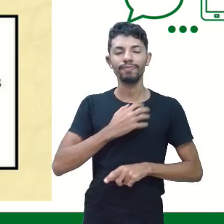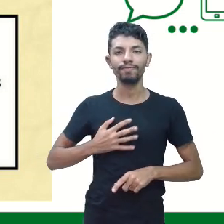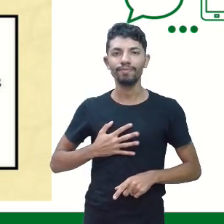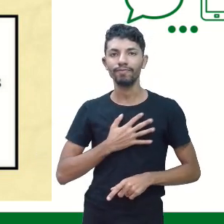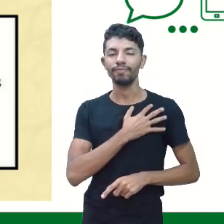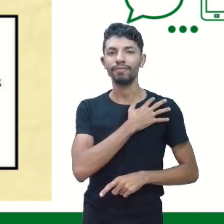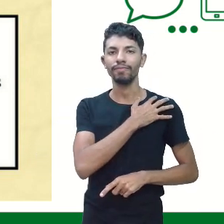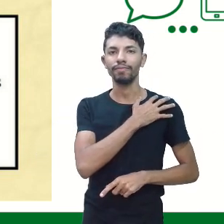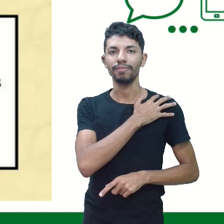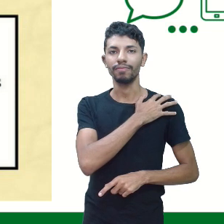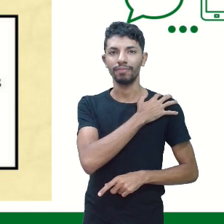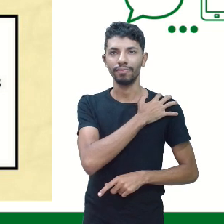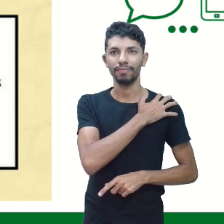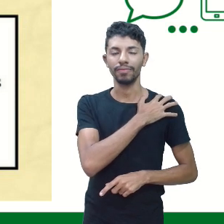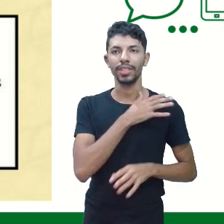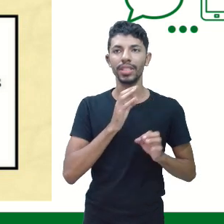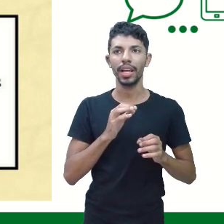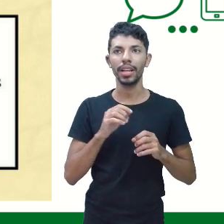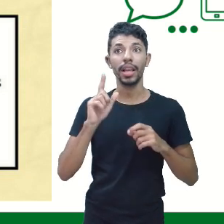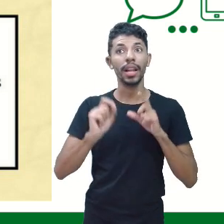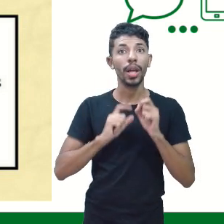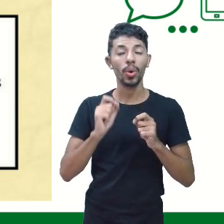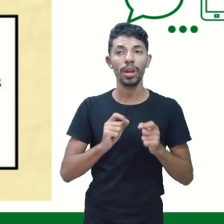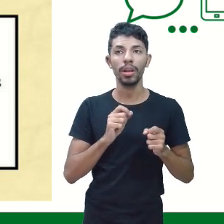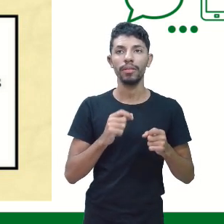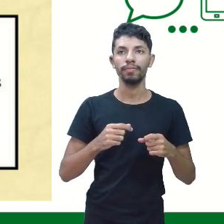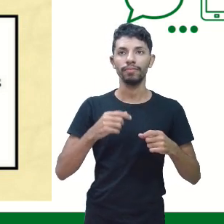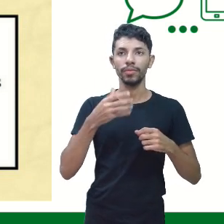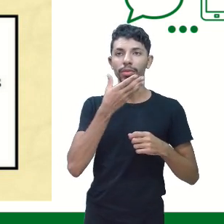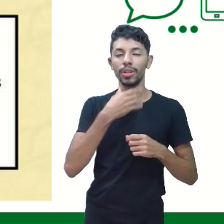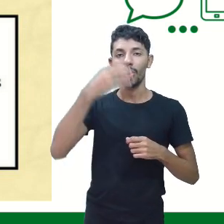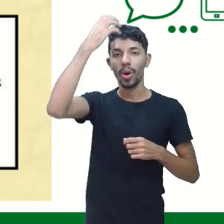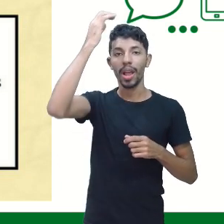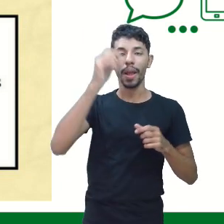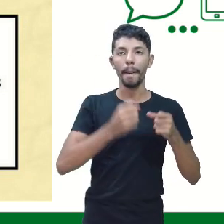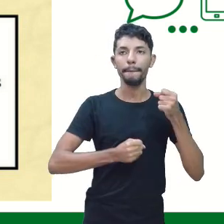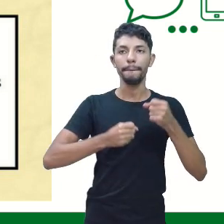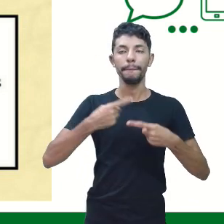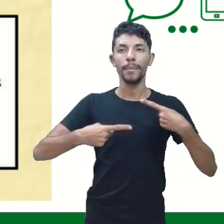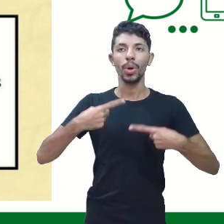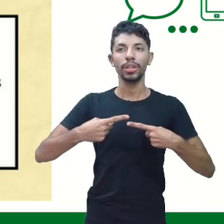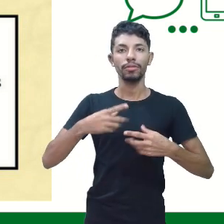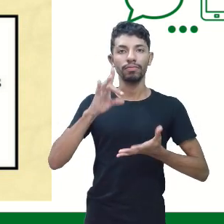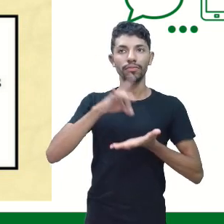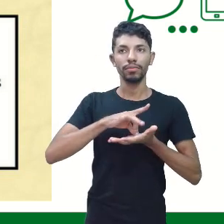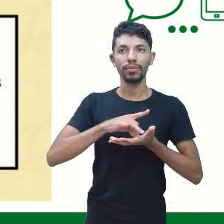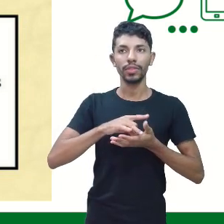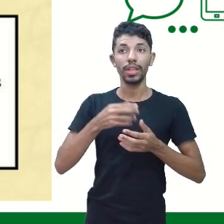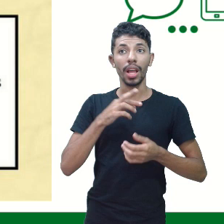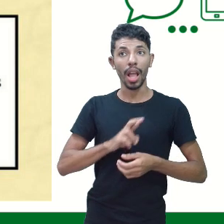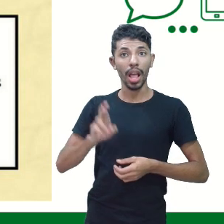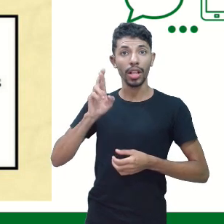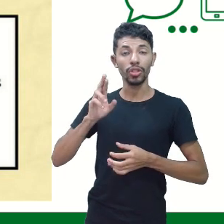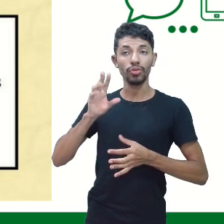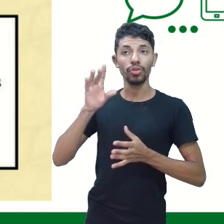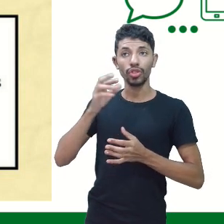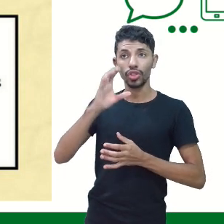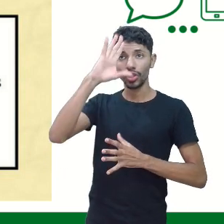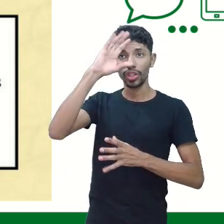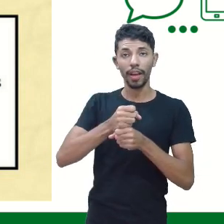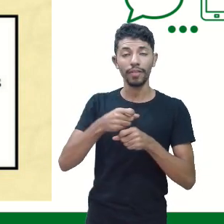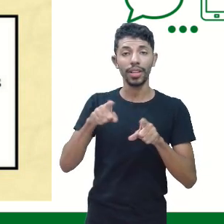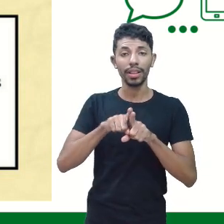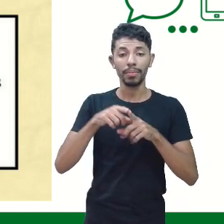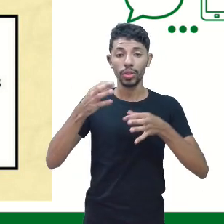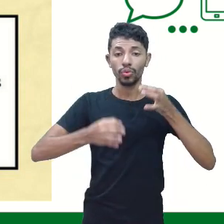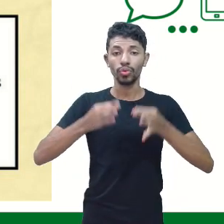chefe dos cultos religiosos, ele era o maior de todos os juízes, né, que julgava todas as causas, e ele tinha o